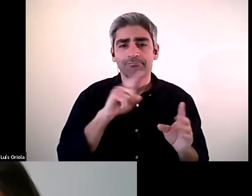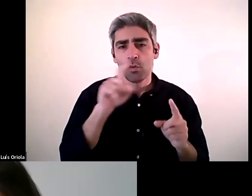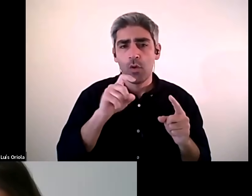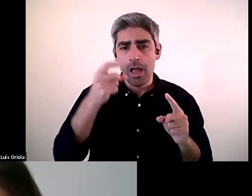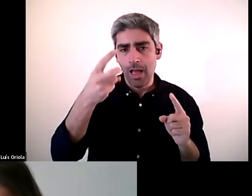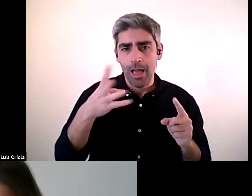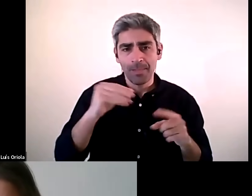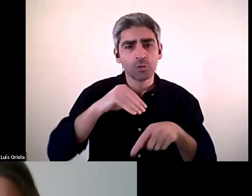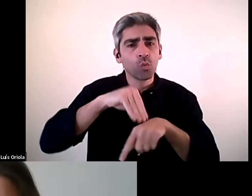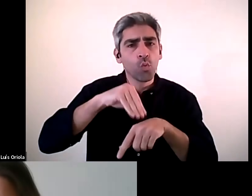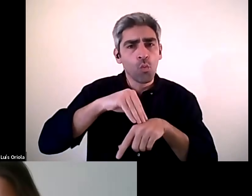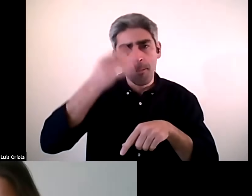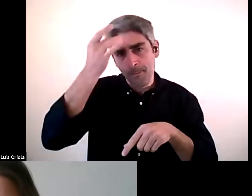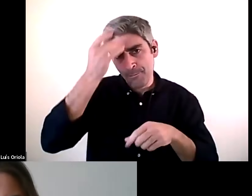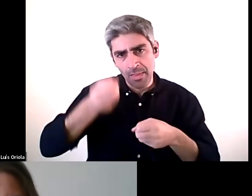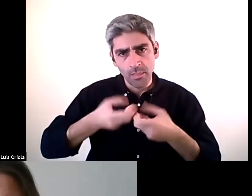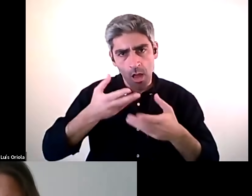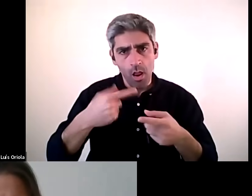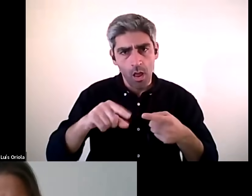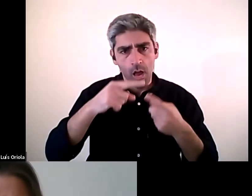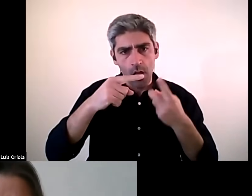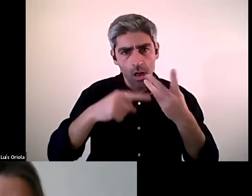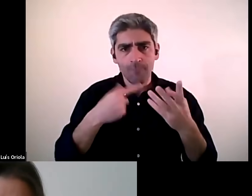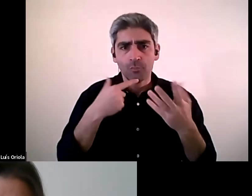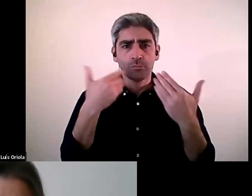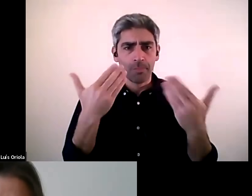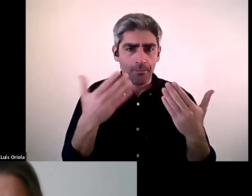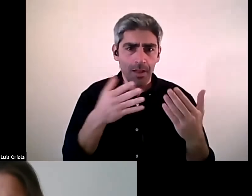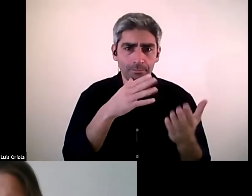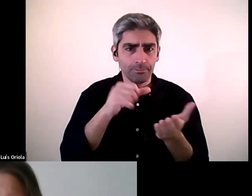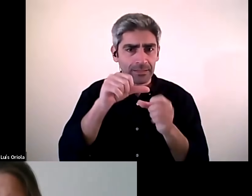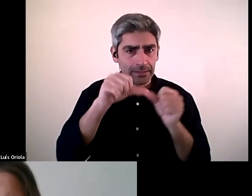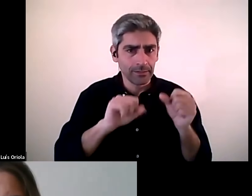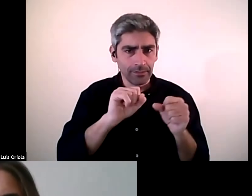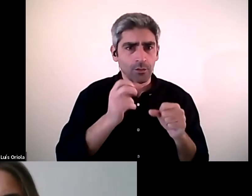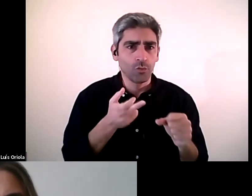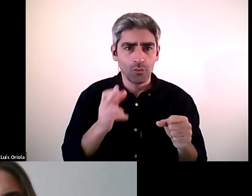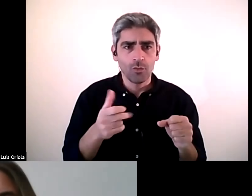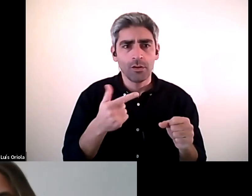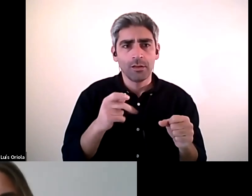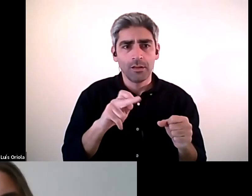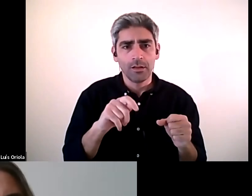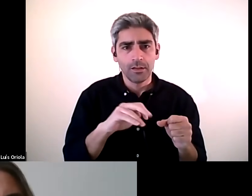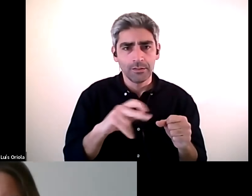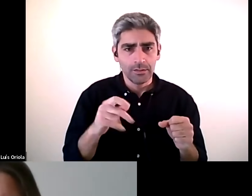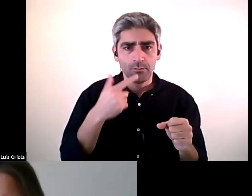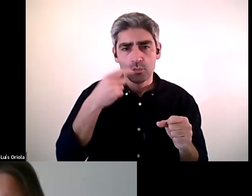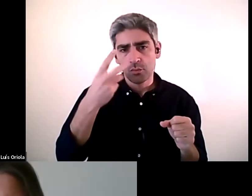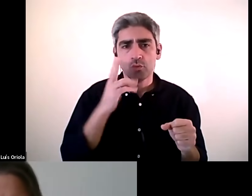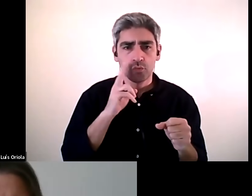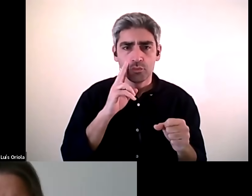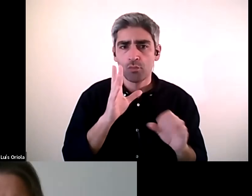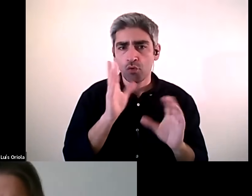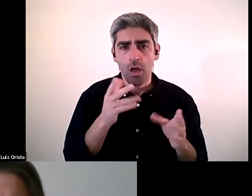muitos comentários, muitos parabéns pela apresentação da doutora Teresa. Portanto, nós pedimos desculpa, mas não